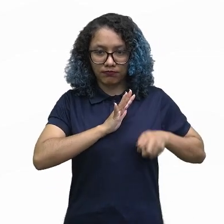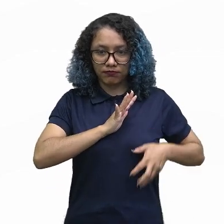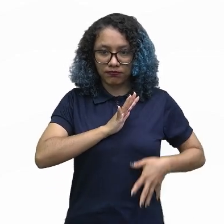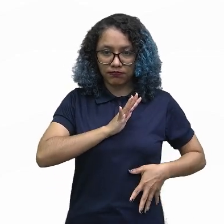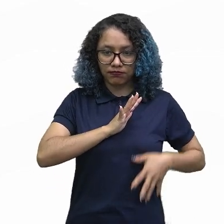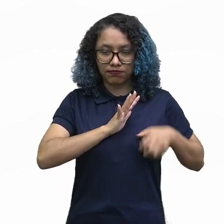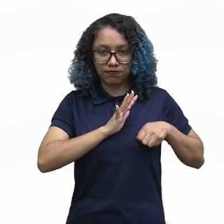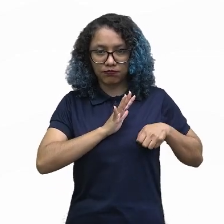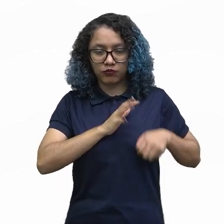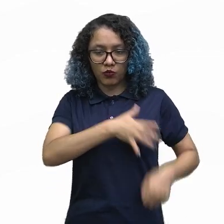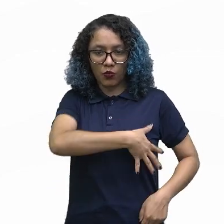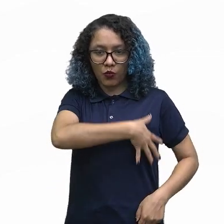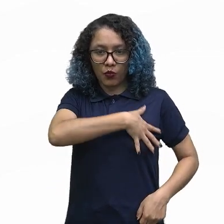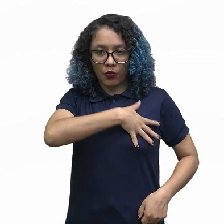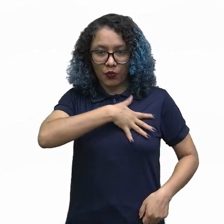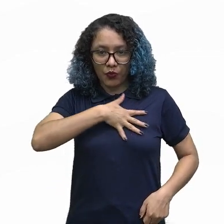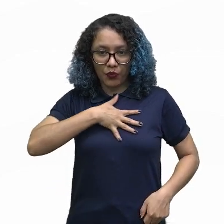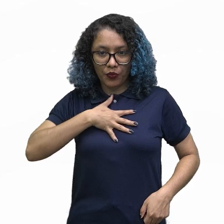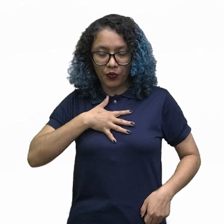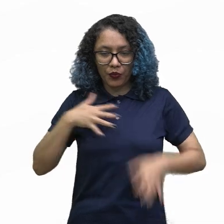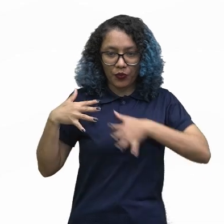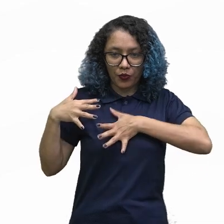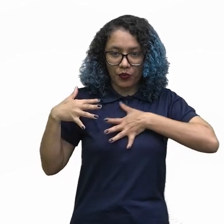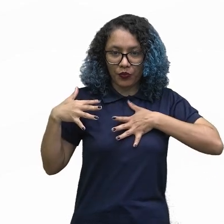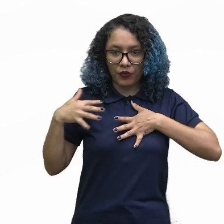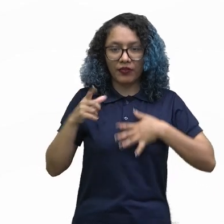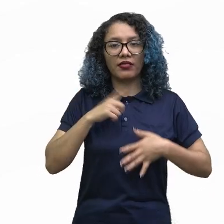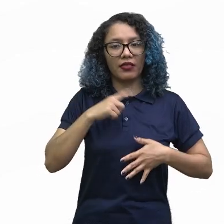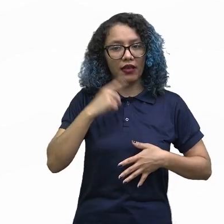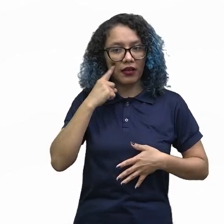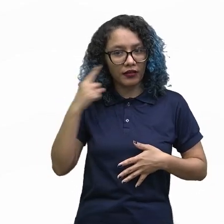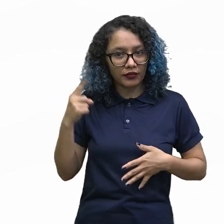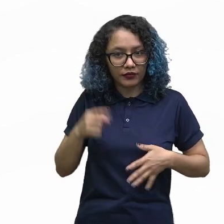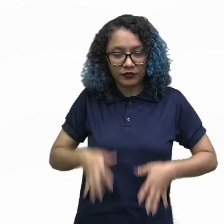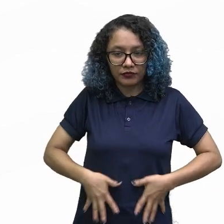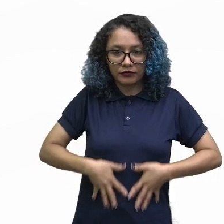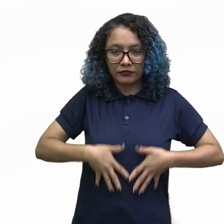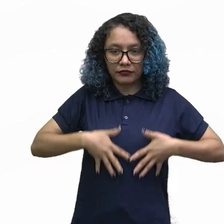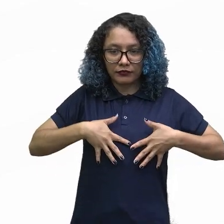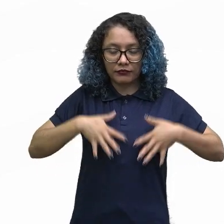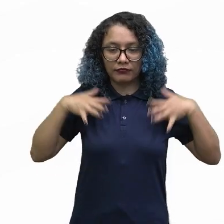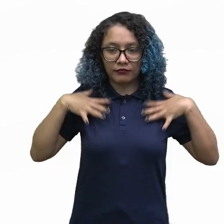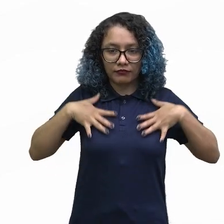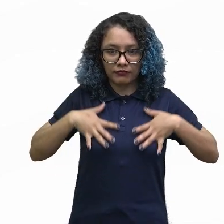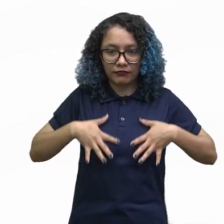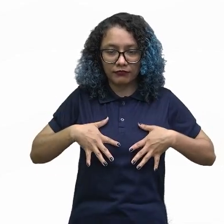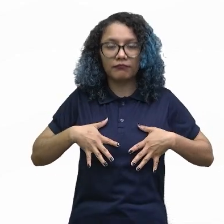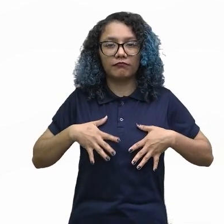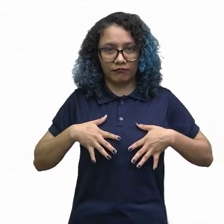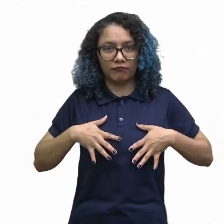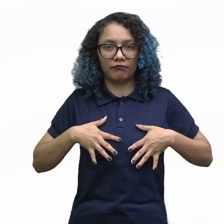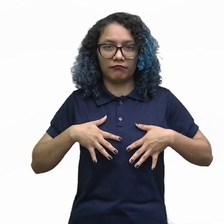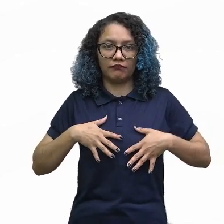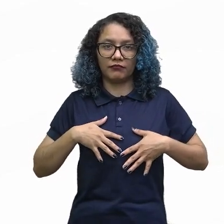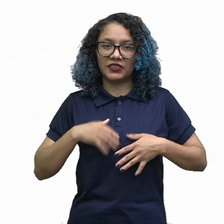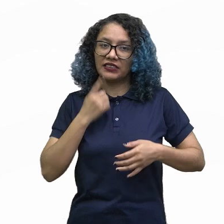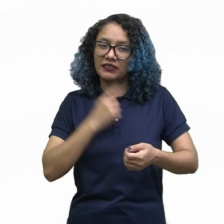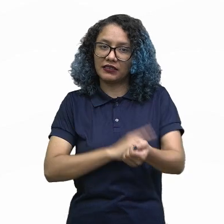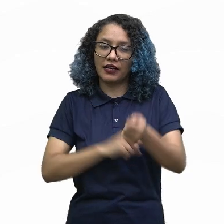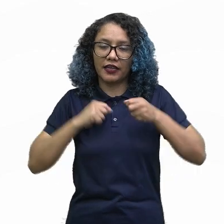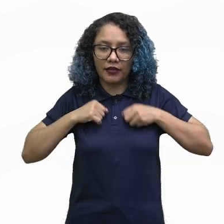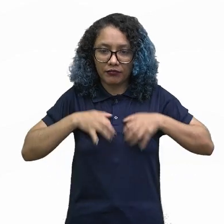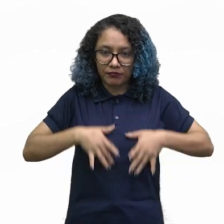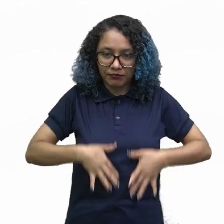né, que estão interconectados, que são justamente esses vasos que vão levar o sangue para o nosso corpo. Esses